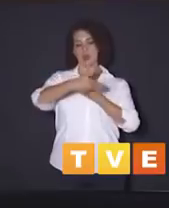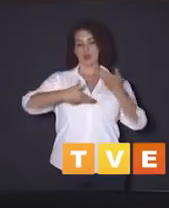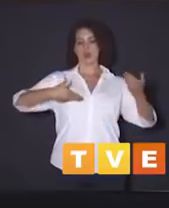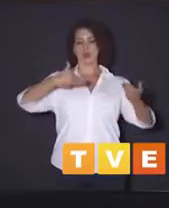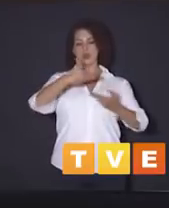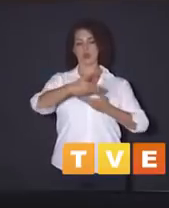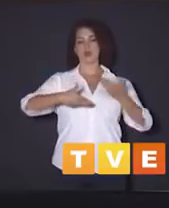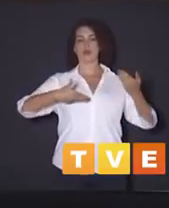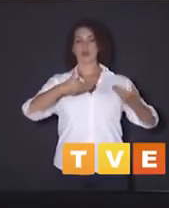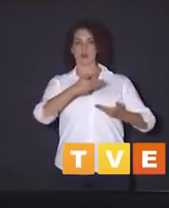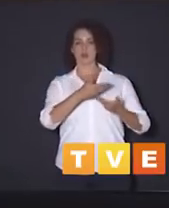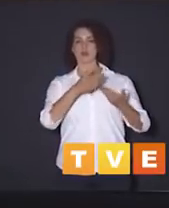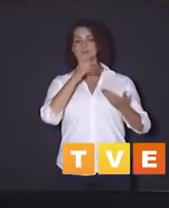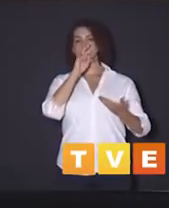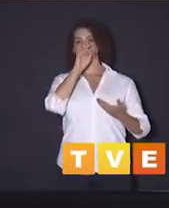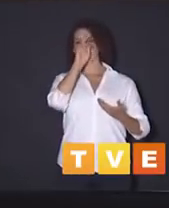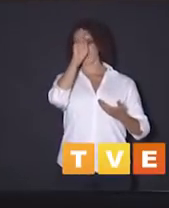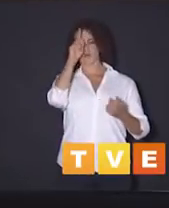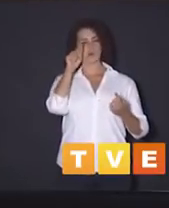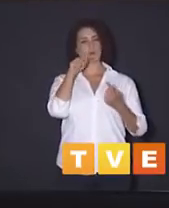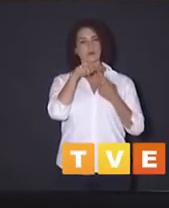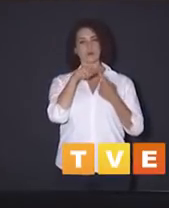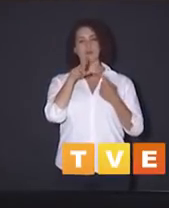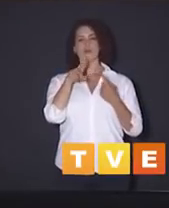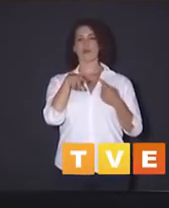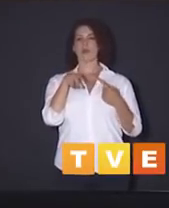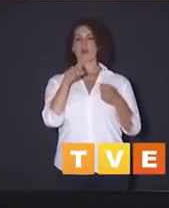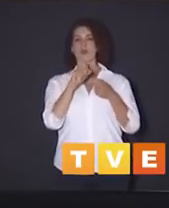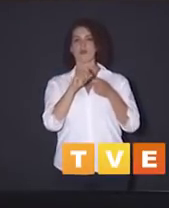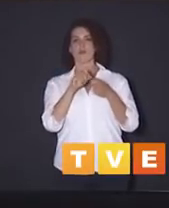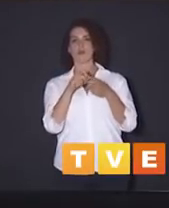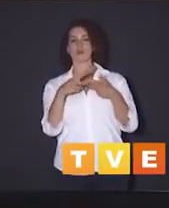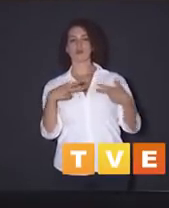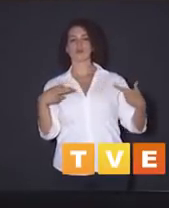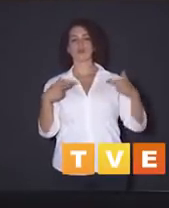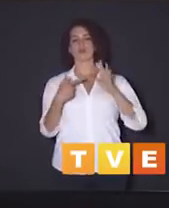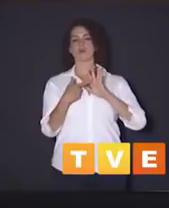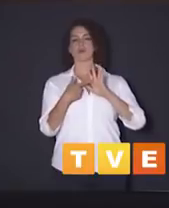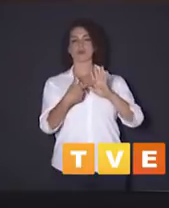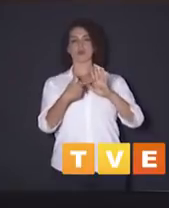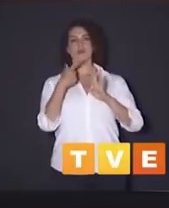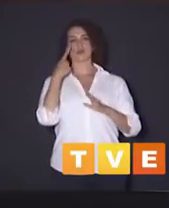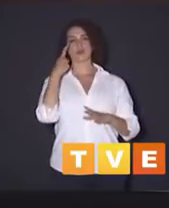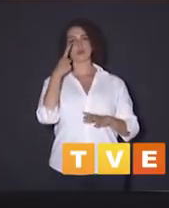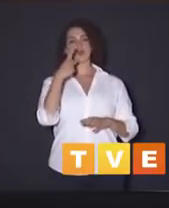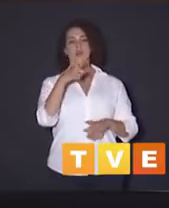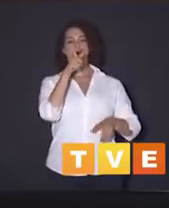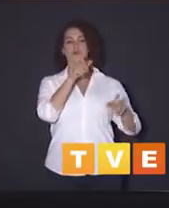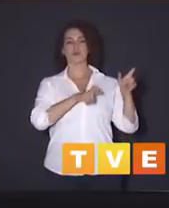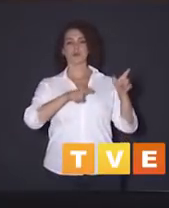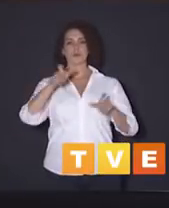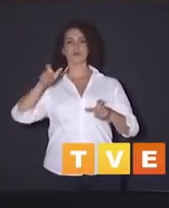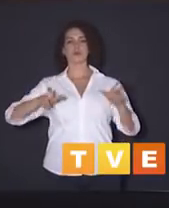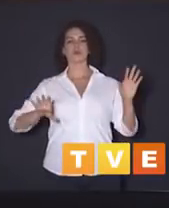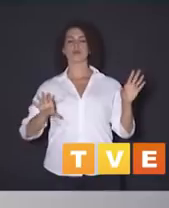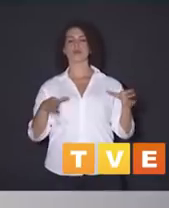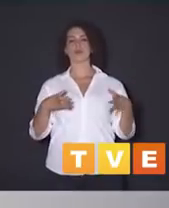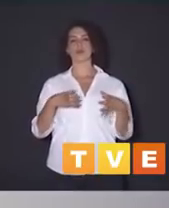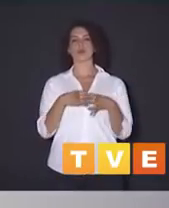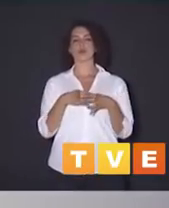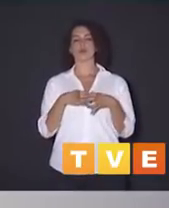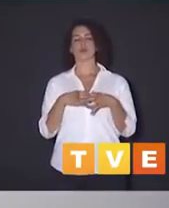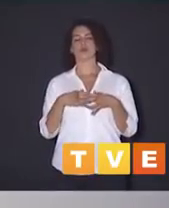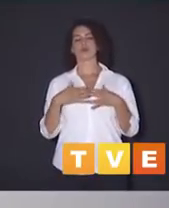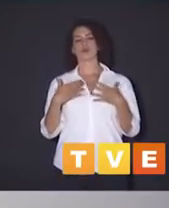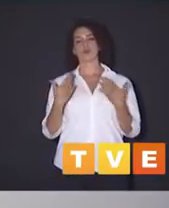são esses que estamos vivendo objetivando realizações expressando interesses de indivíduos de grupos e coletividades né